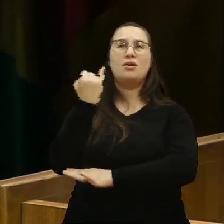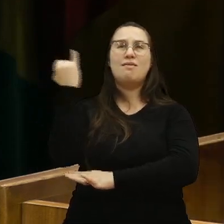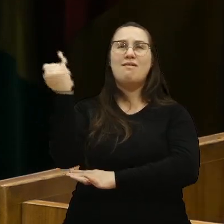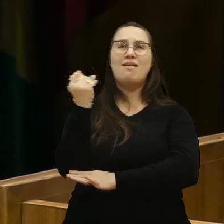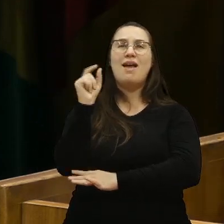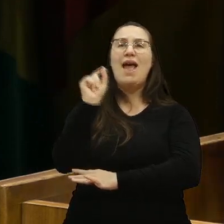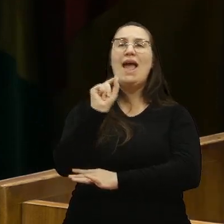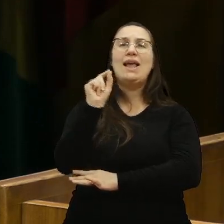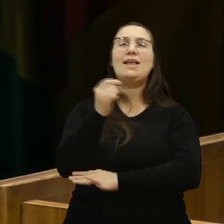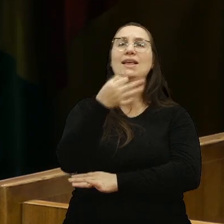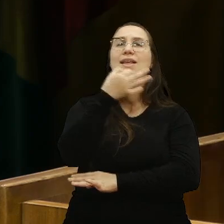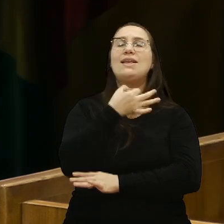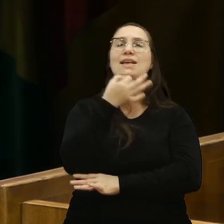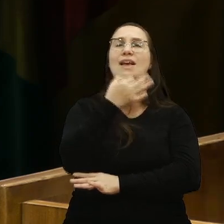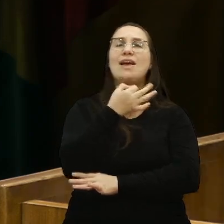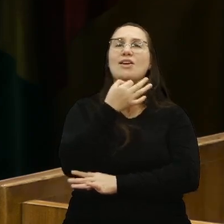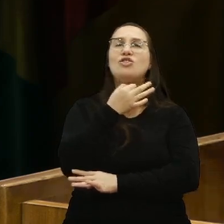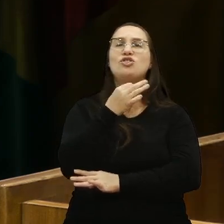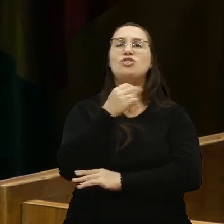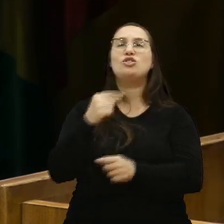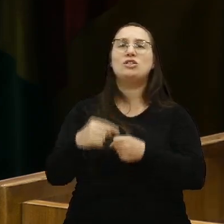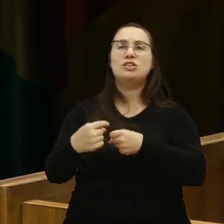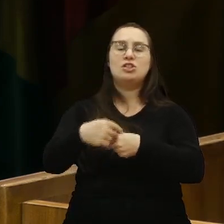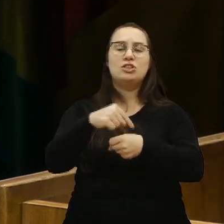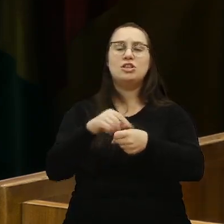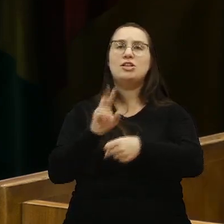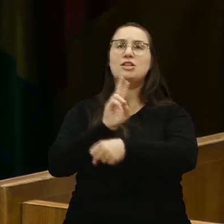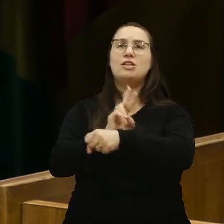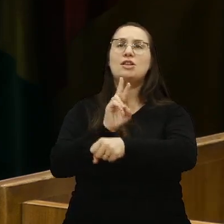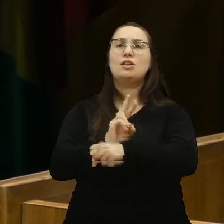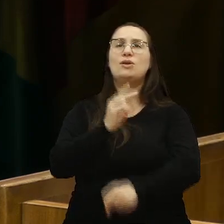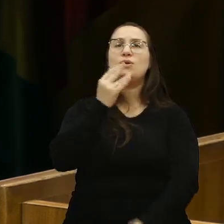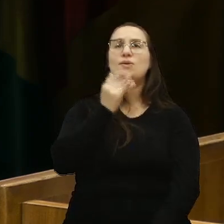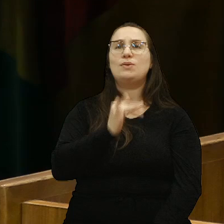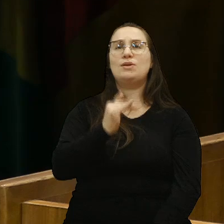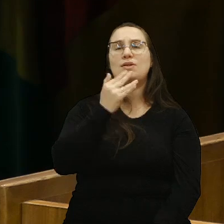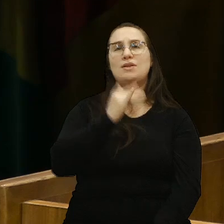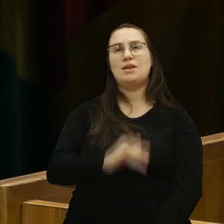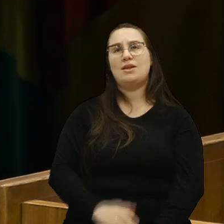que Caxias fosse uma cidade que cuide das nossas crianças.